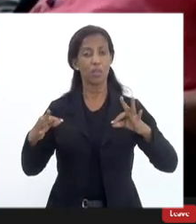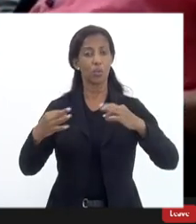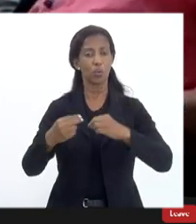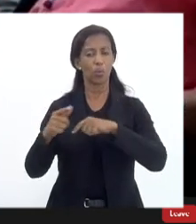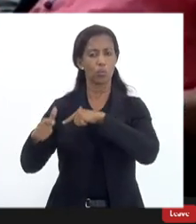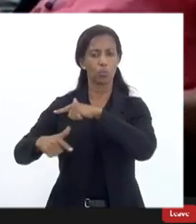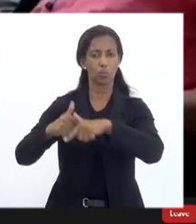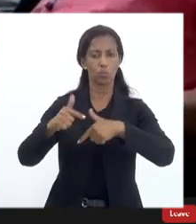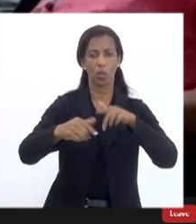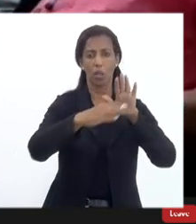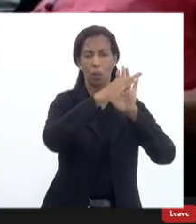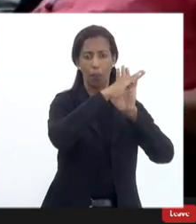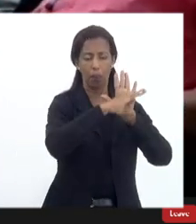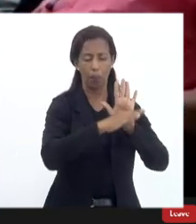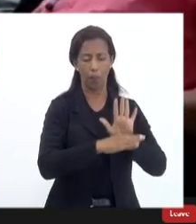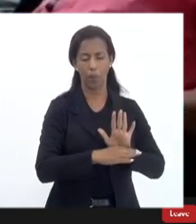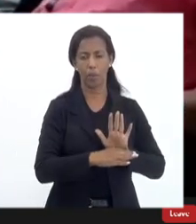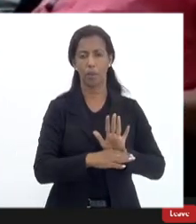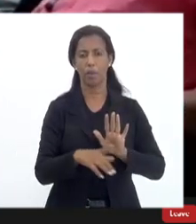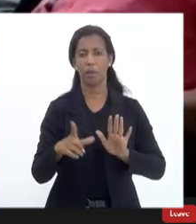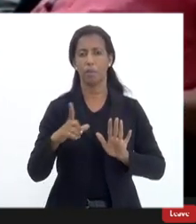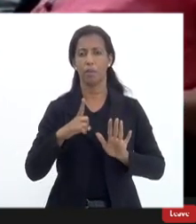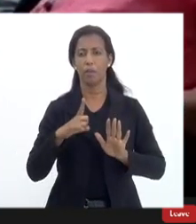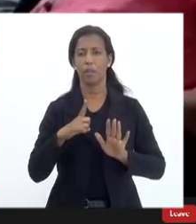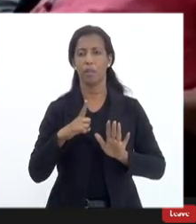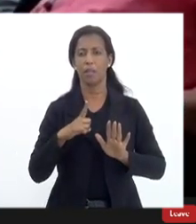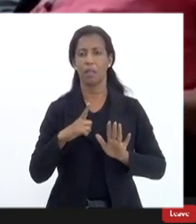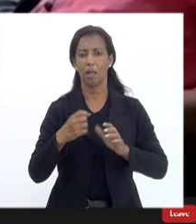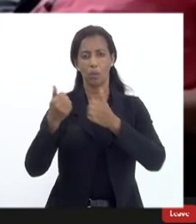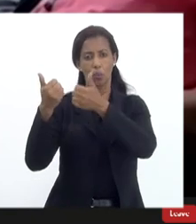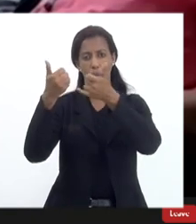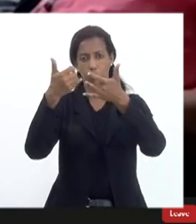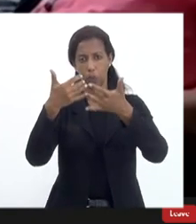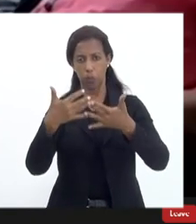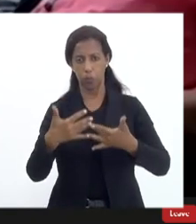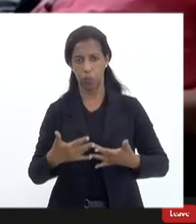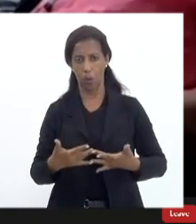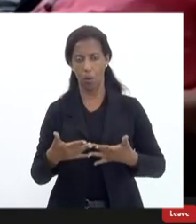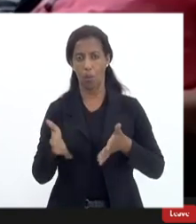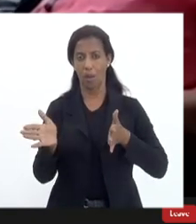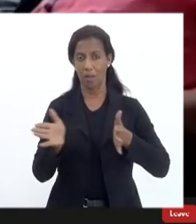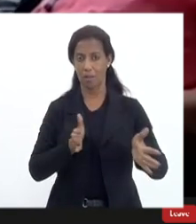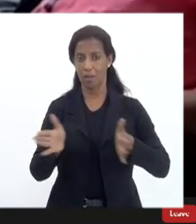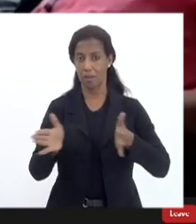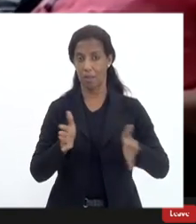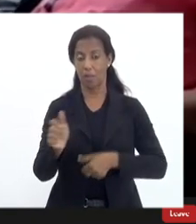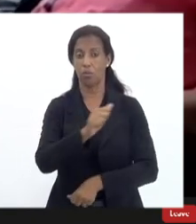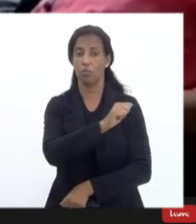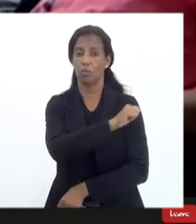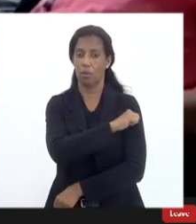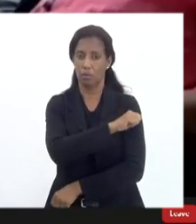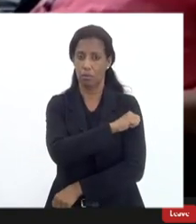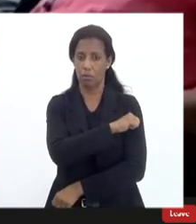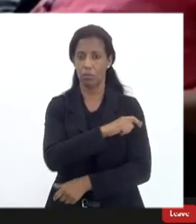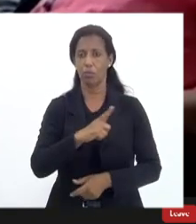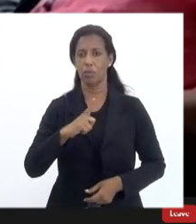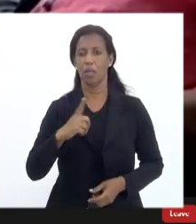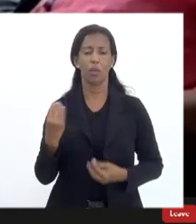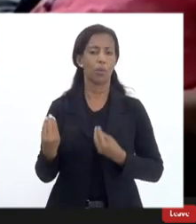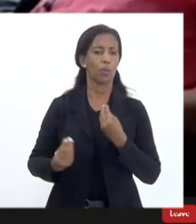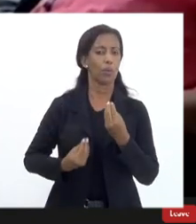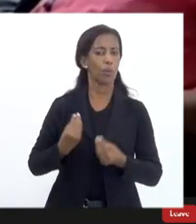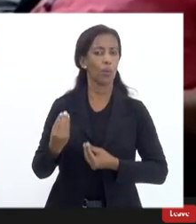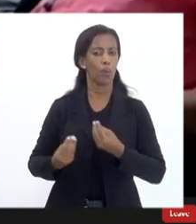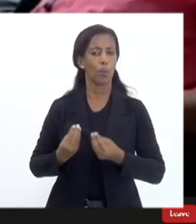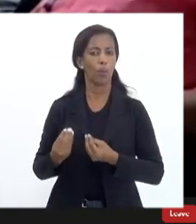né, um programa que está retratando ali o acesso desses alunos, bem como